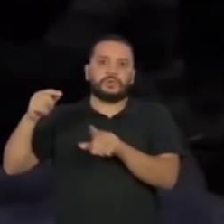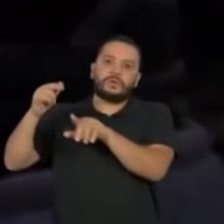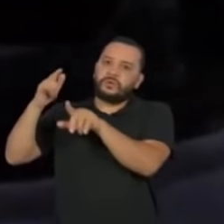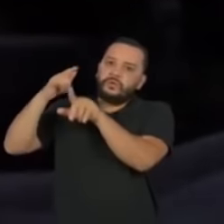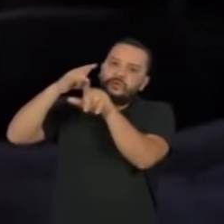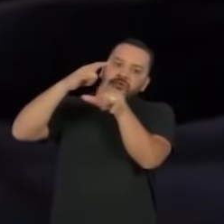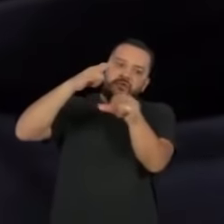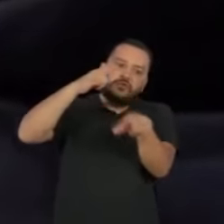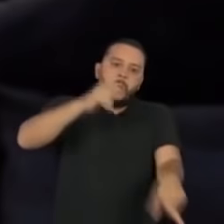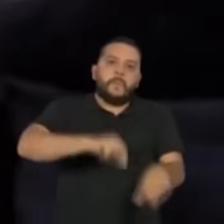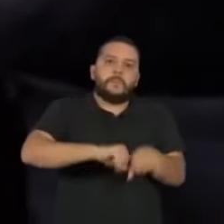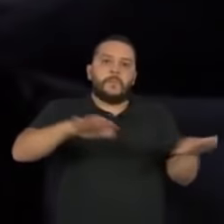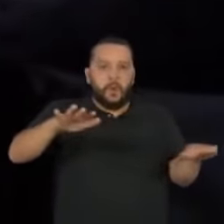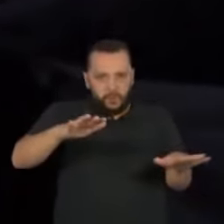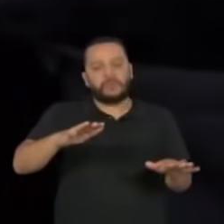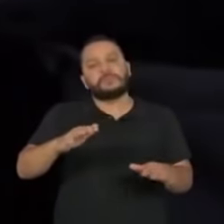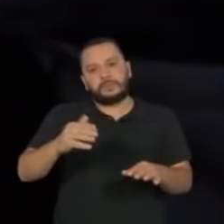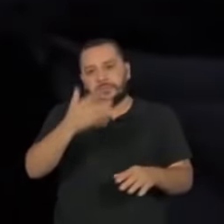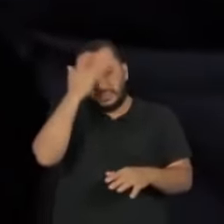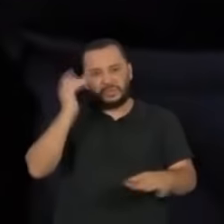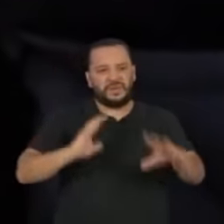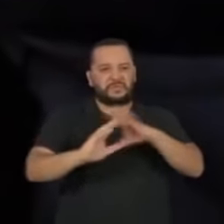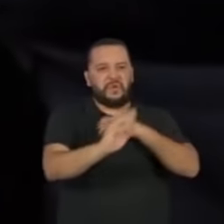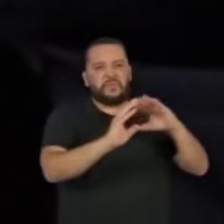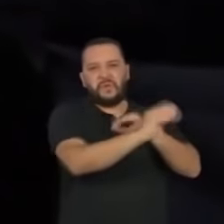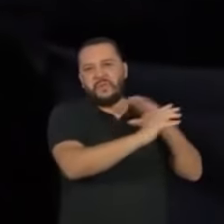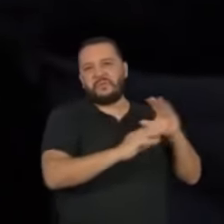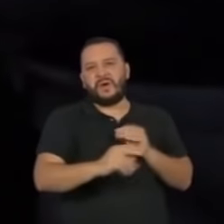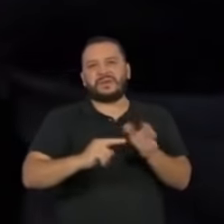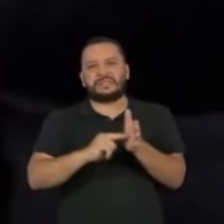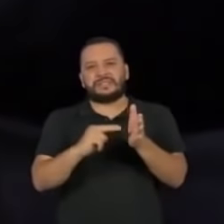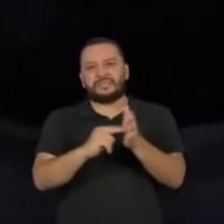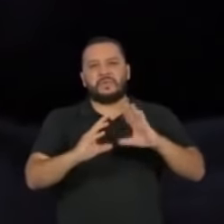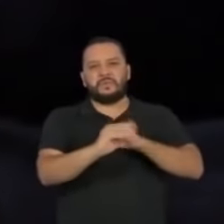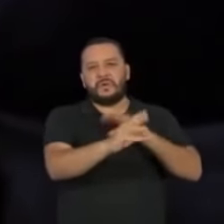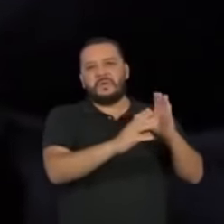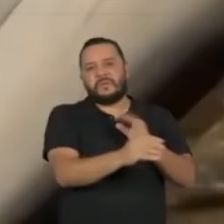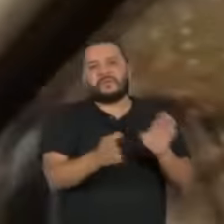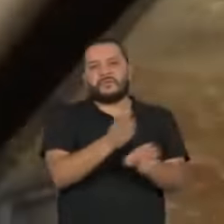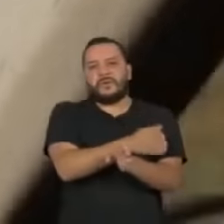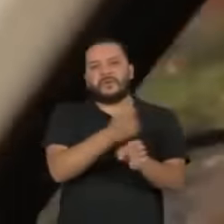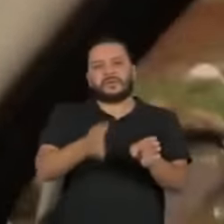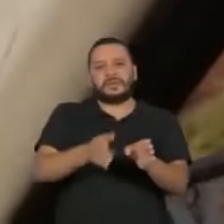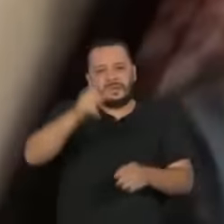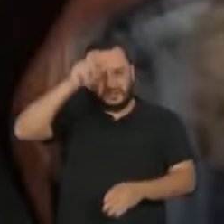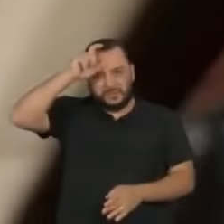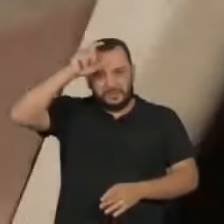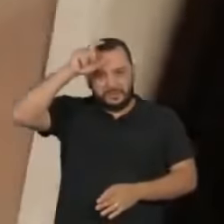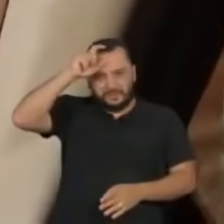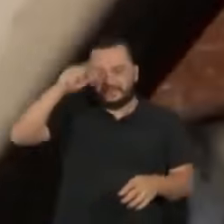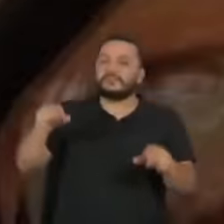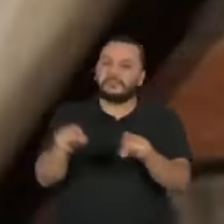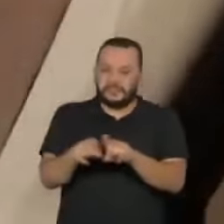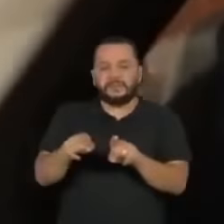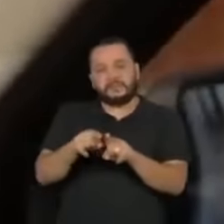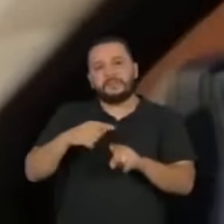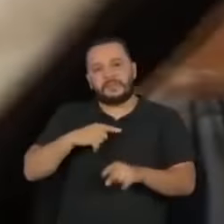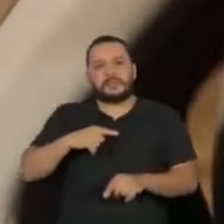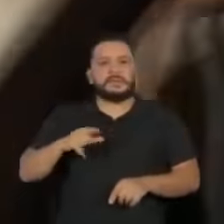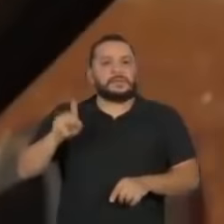janeiro, provocando a fuga de centenas de milhares de sírios para a fronteira com a Turquia. Tanto Moscou quanto